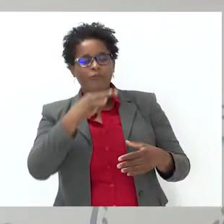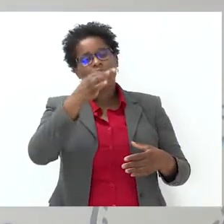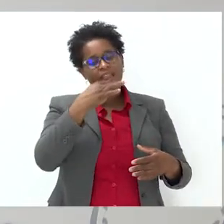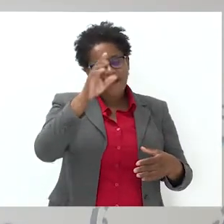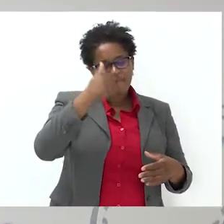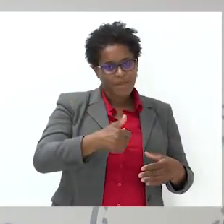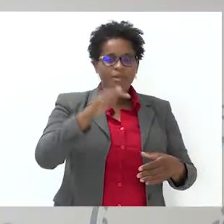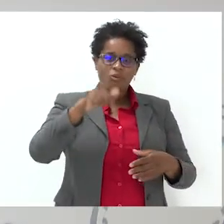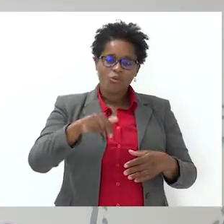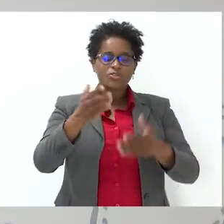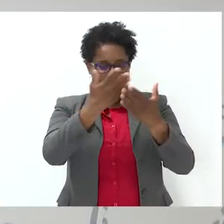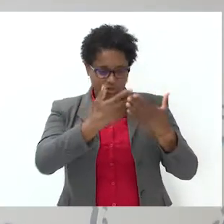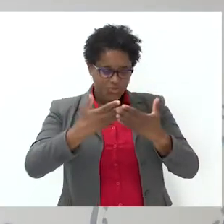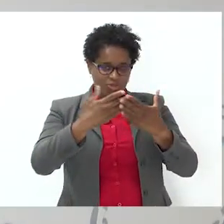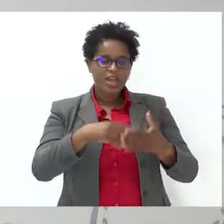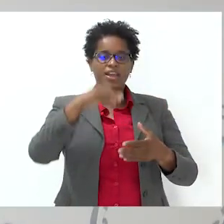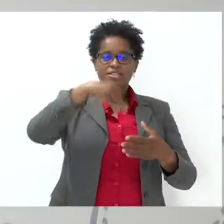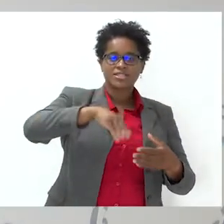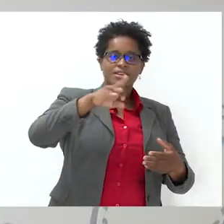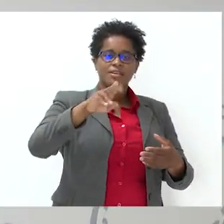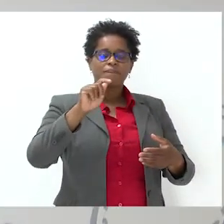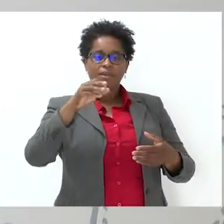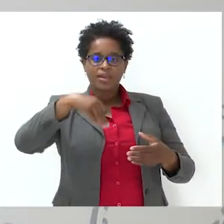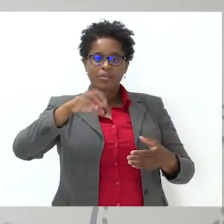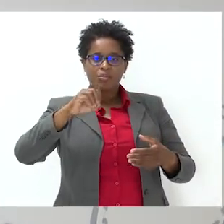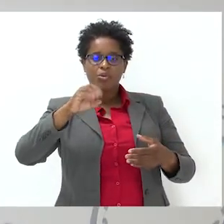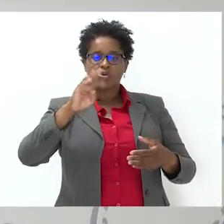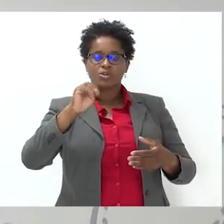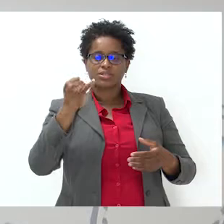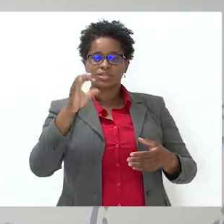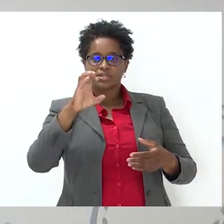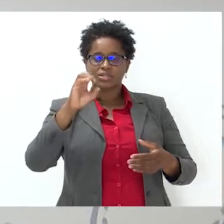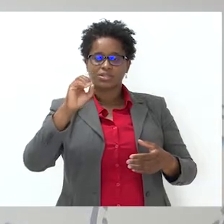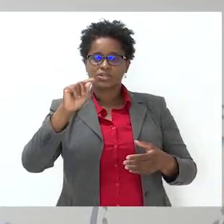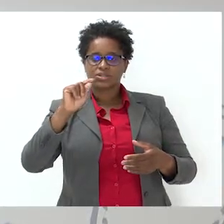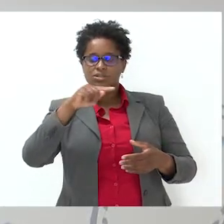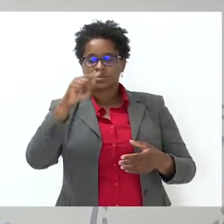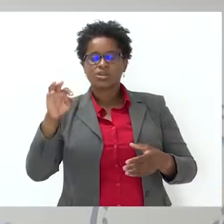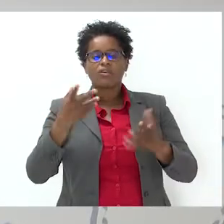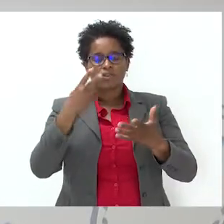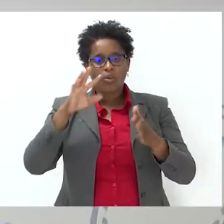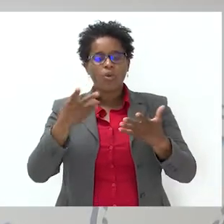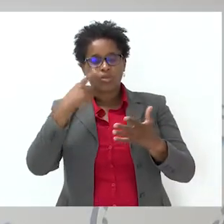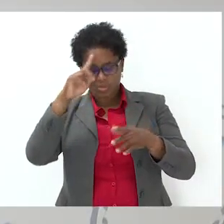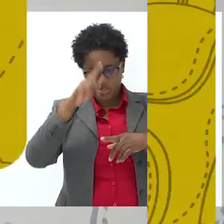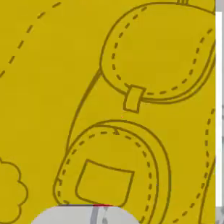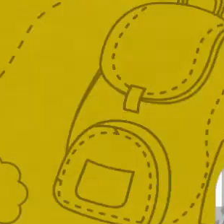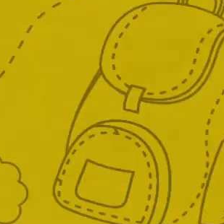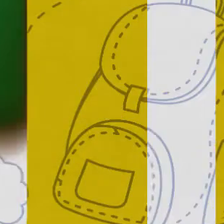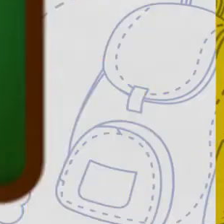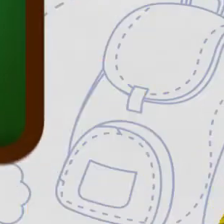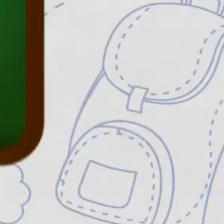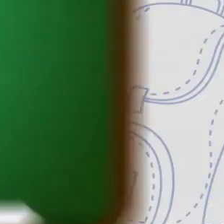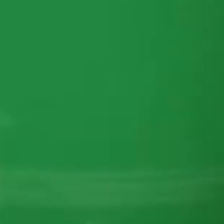bem, hoje vamos estudar as preposições e vamos ver quais são os objetivos desta aula.